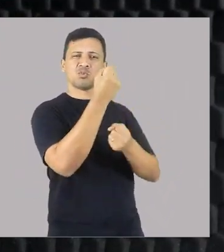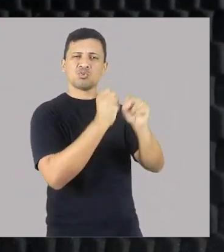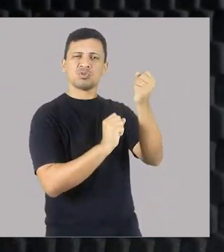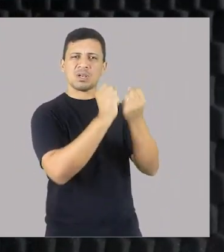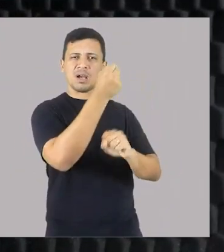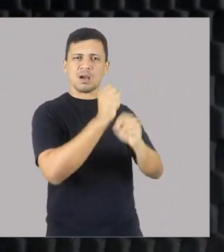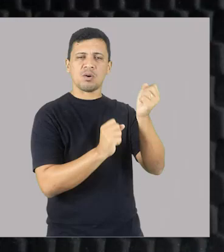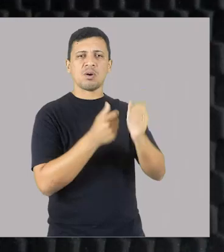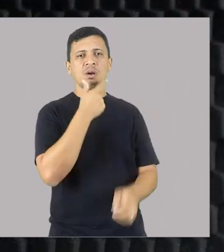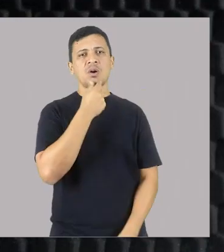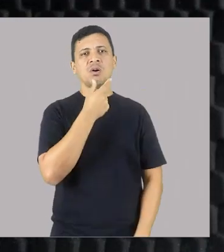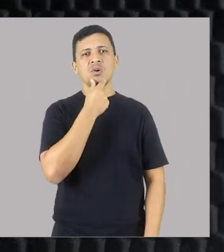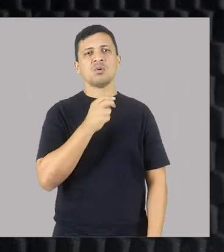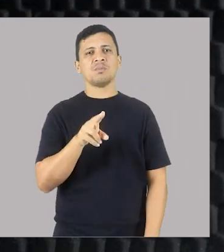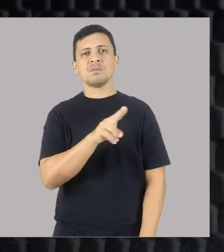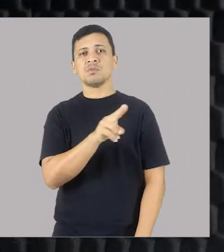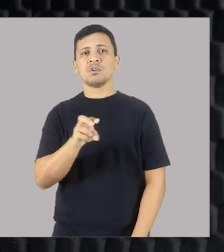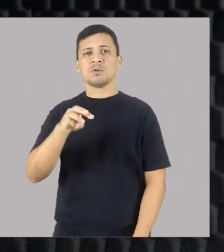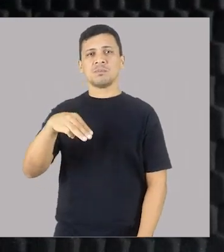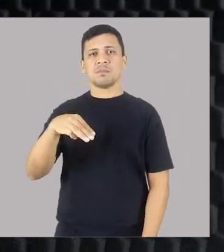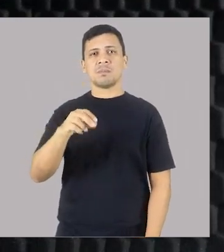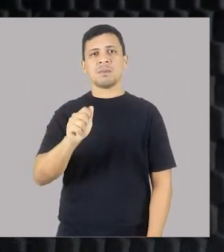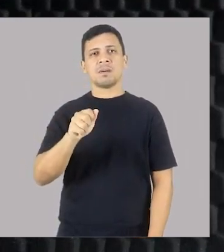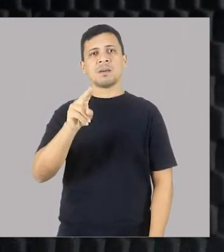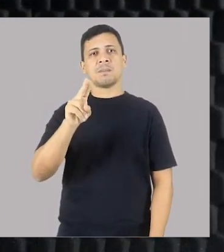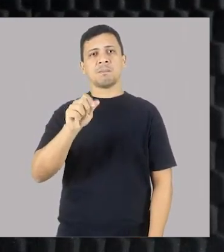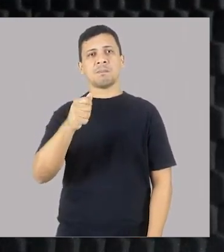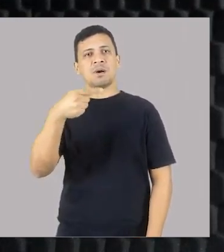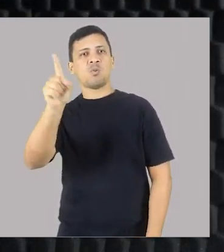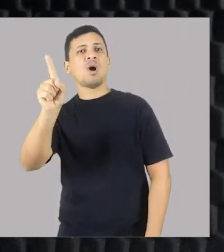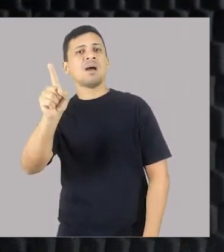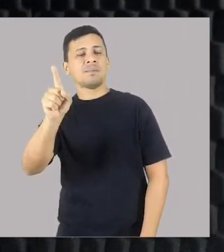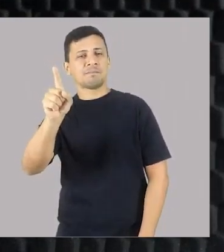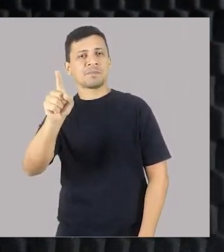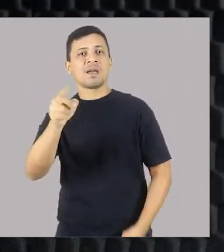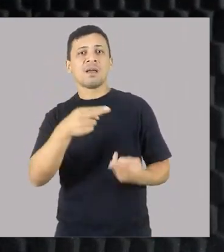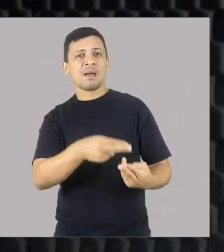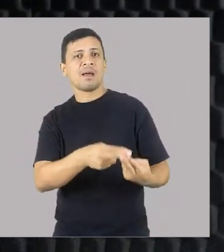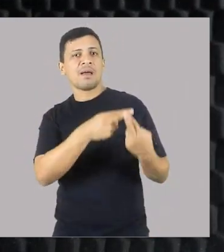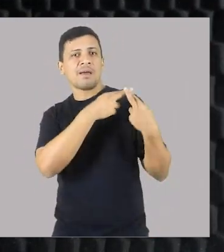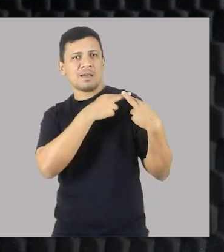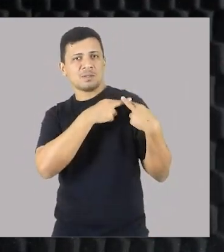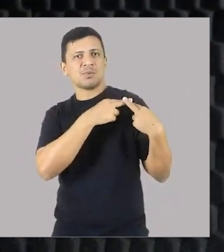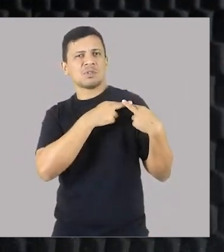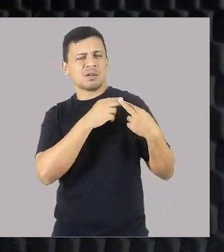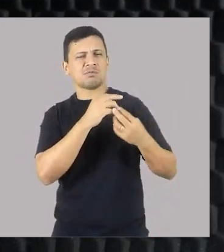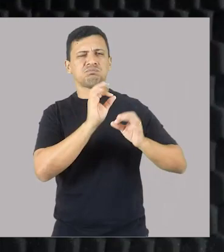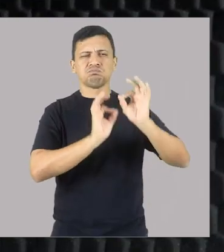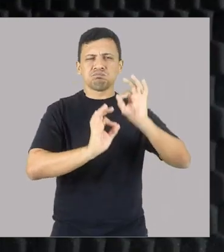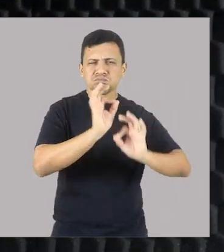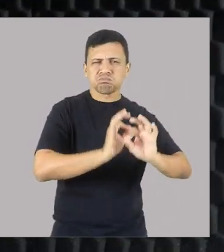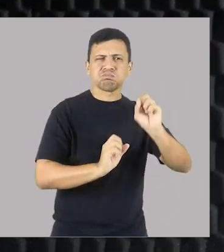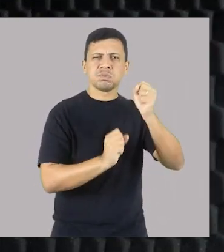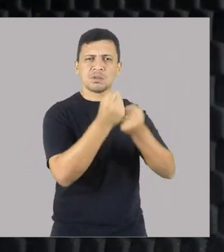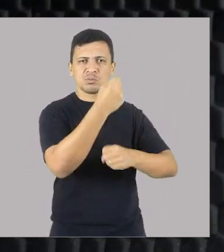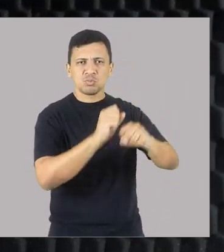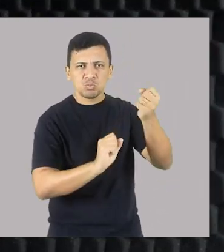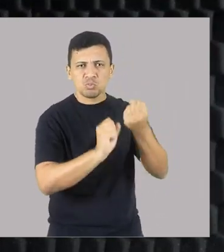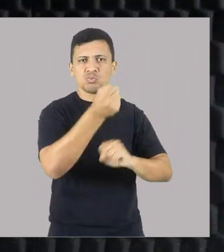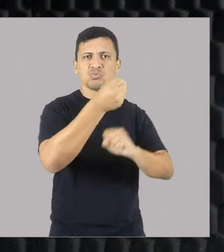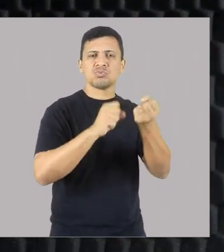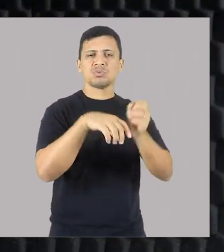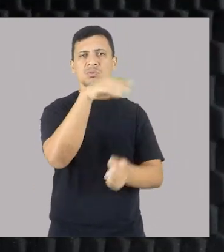com Mauá, que foi um dos grandes responsáveis por essa experiência industrial de bem de serviço no Brasil,